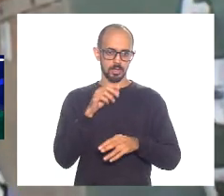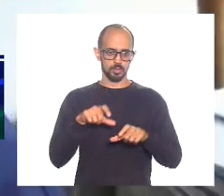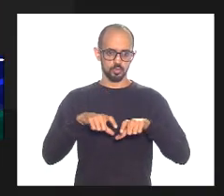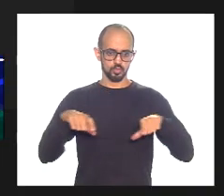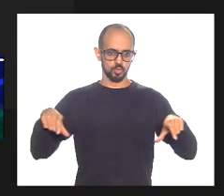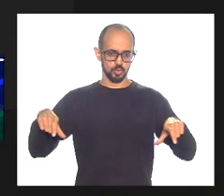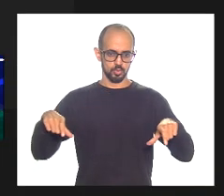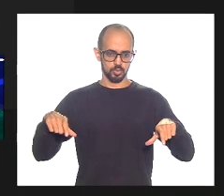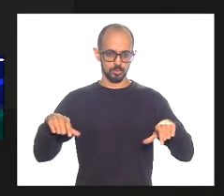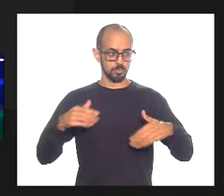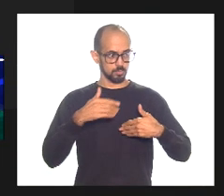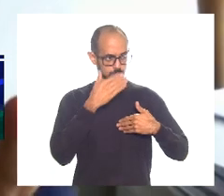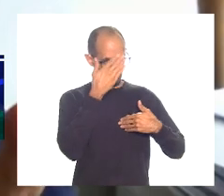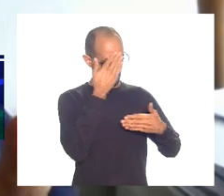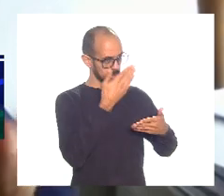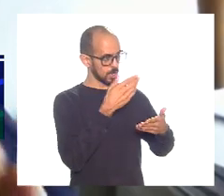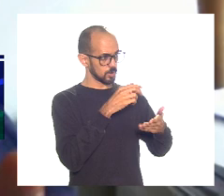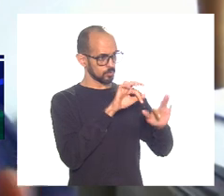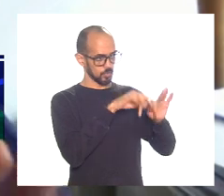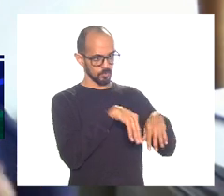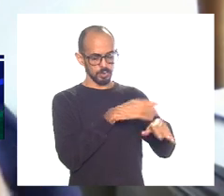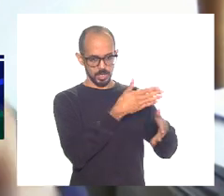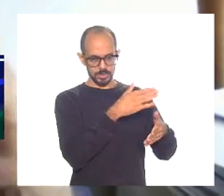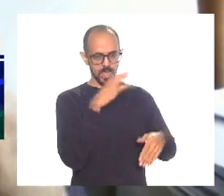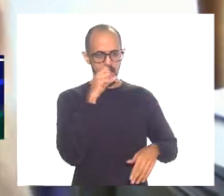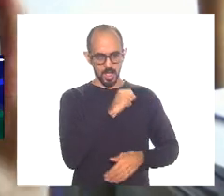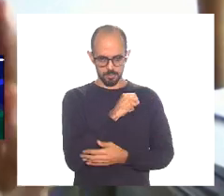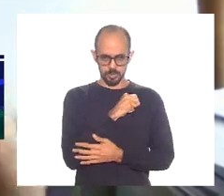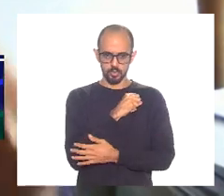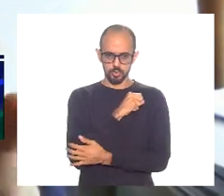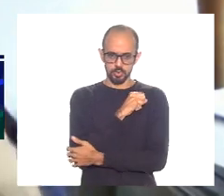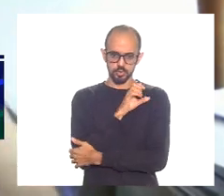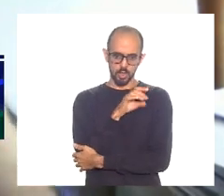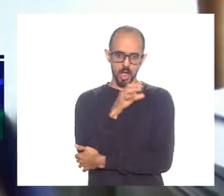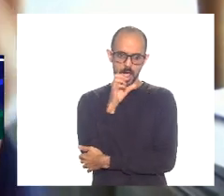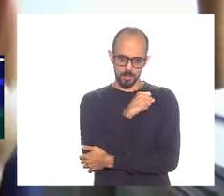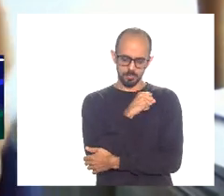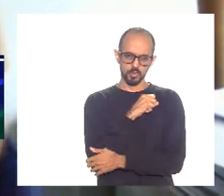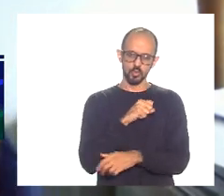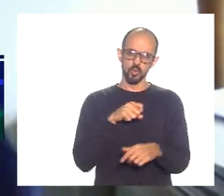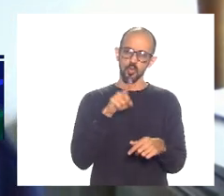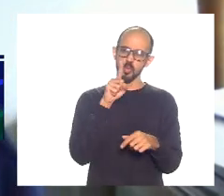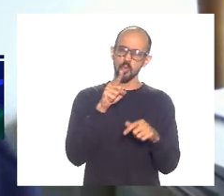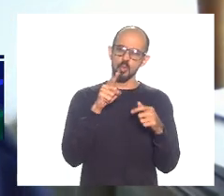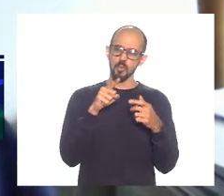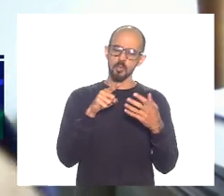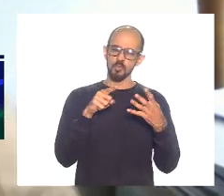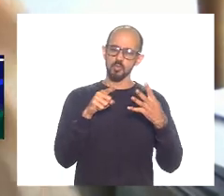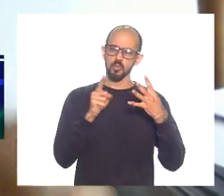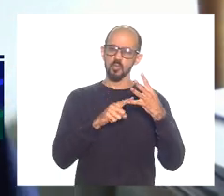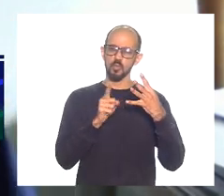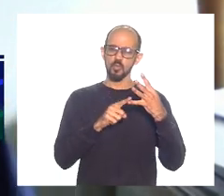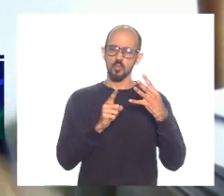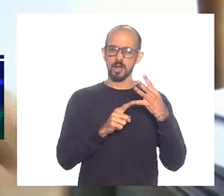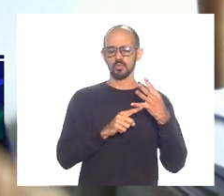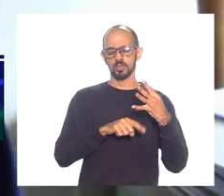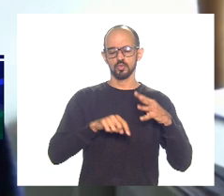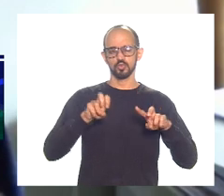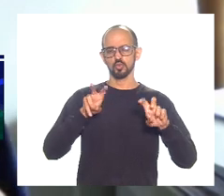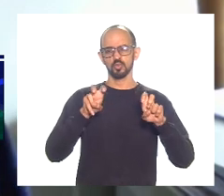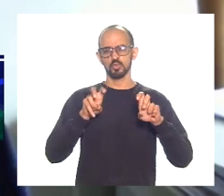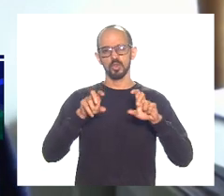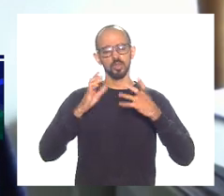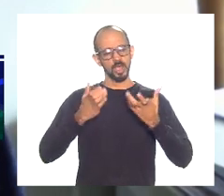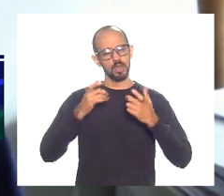Senhora deputada Lucinha, vou concluir, deputada Marta Rocha. Vou concluir só com uma última questão que eu queria